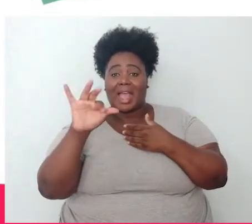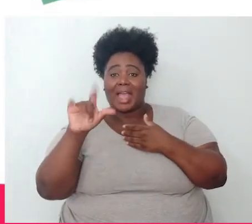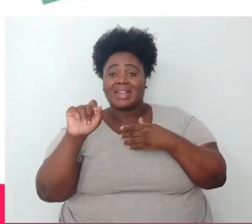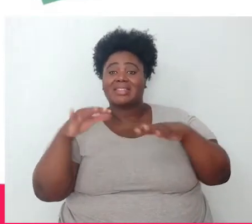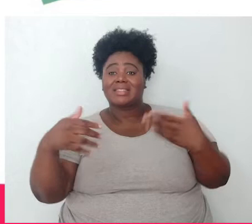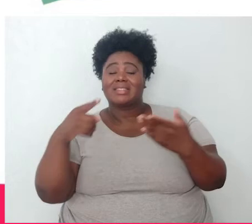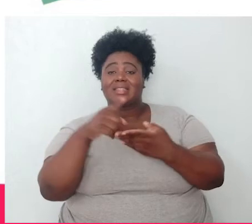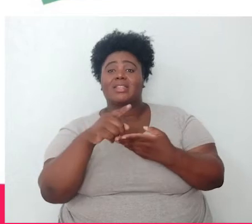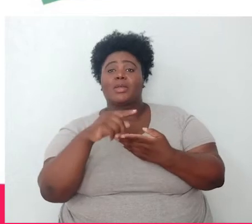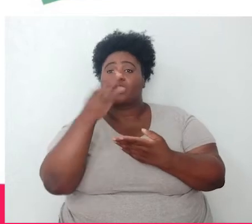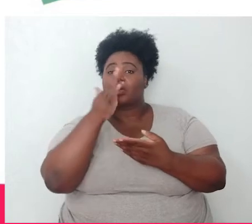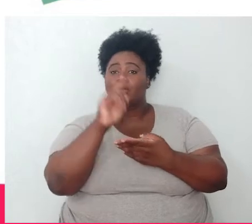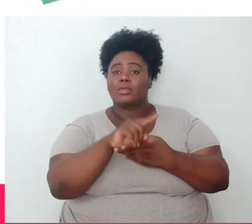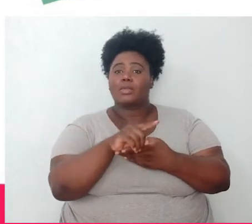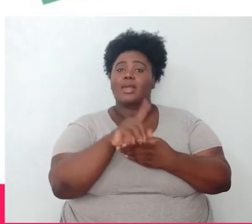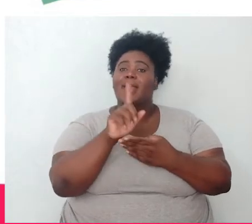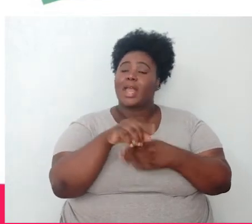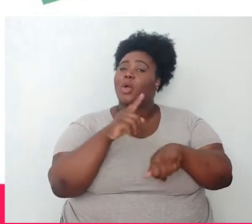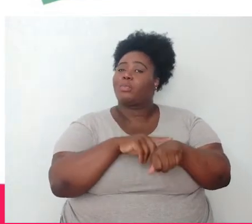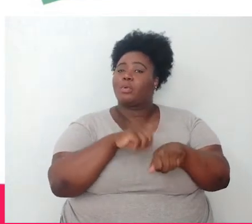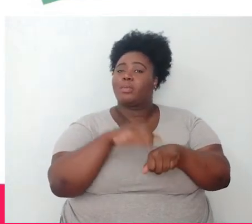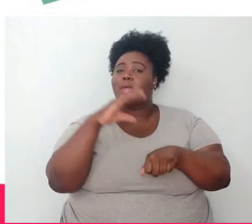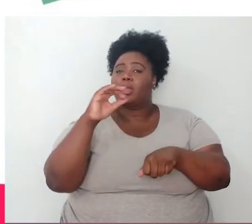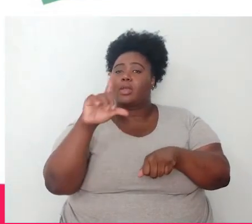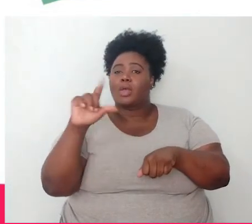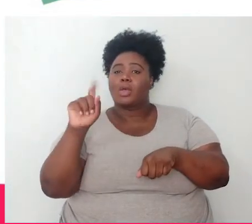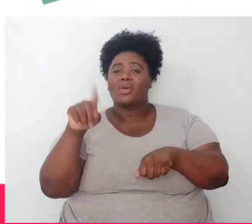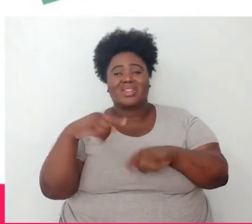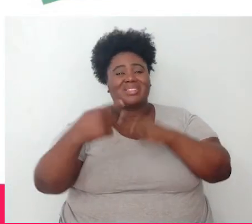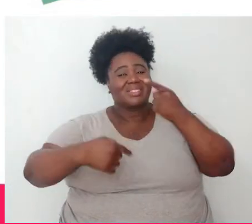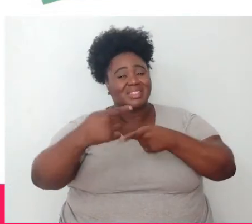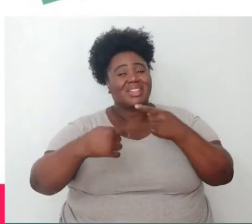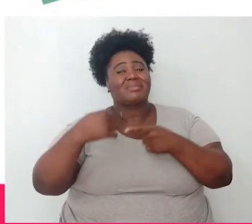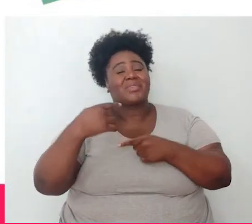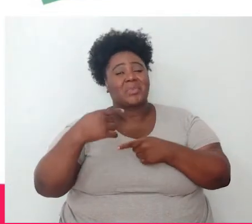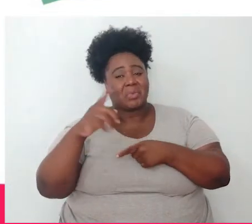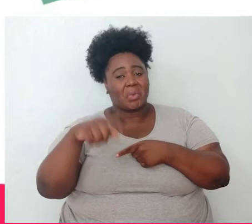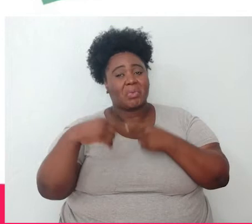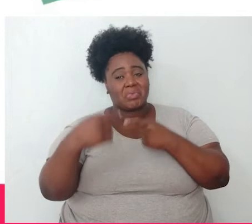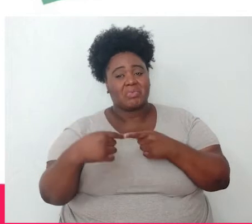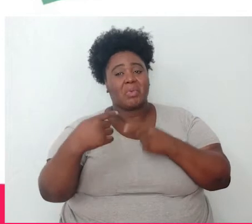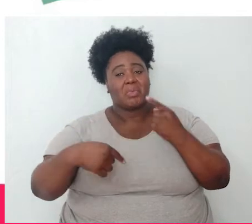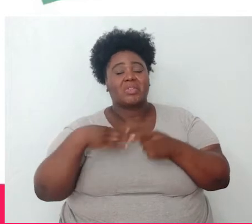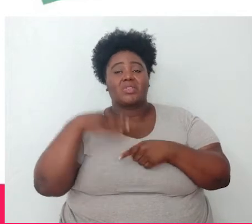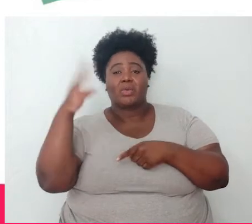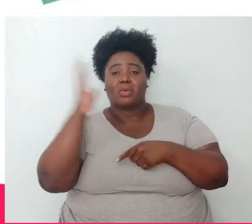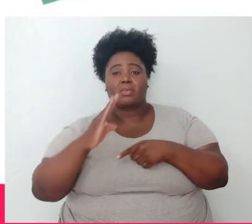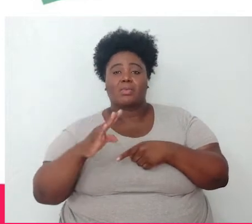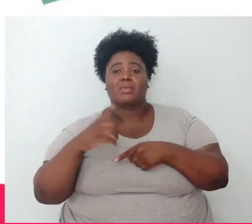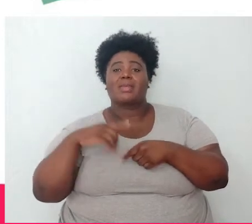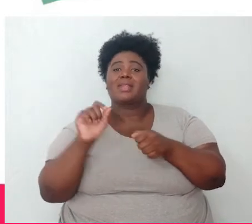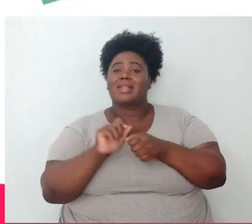do João, em 91, é o período Collor, é um período também de desafios políticos para o Brasil, e o João está tecendo